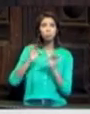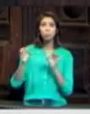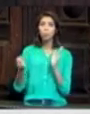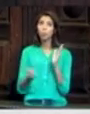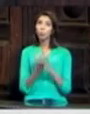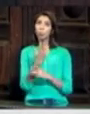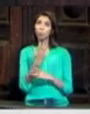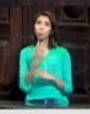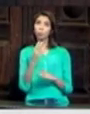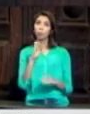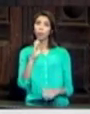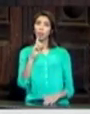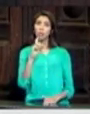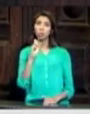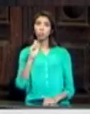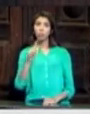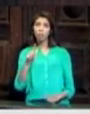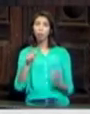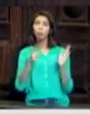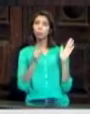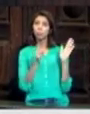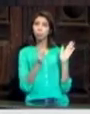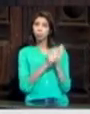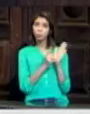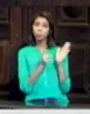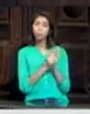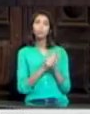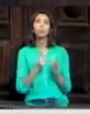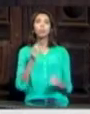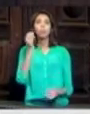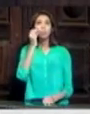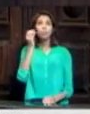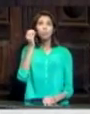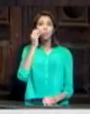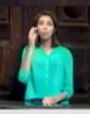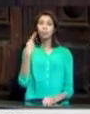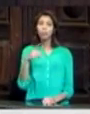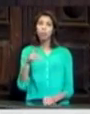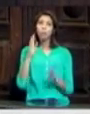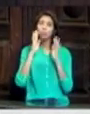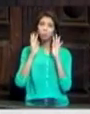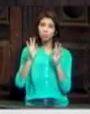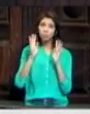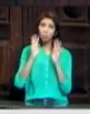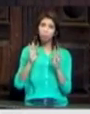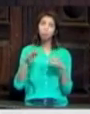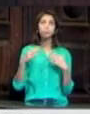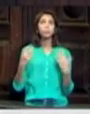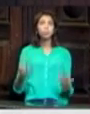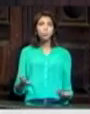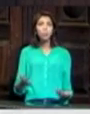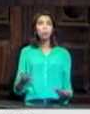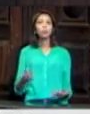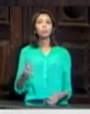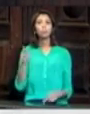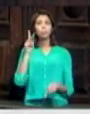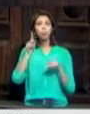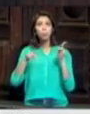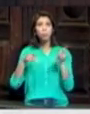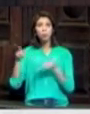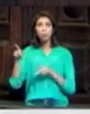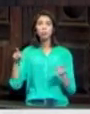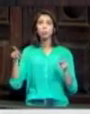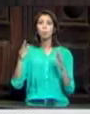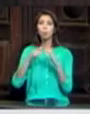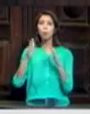edital, esta realidade local seja levada em consideração. Então, em nome da população da região